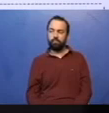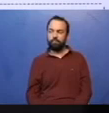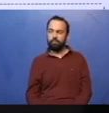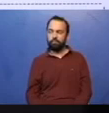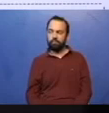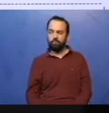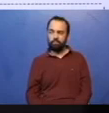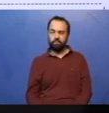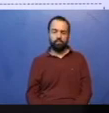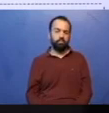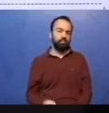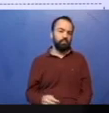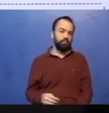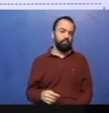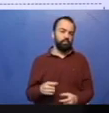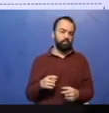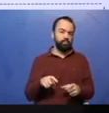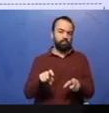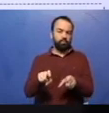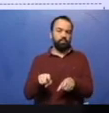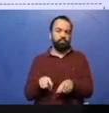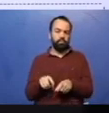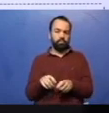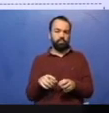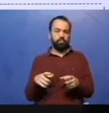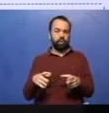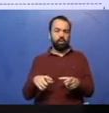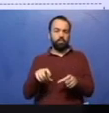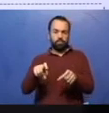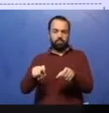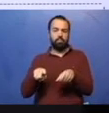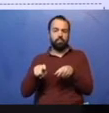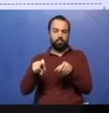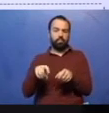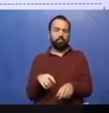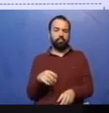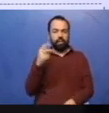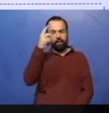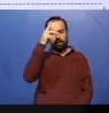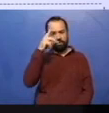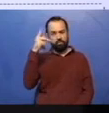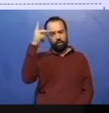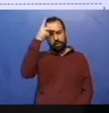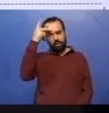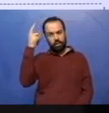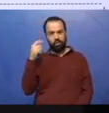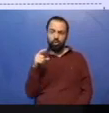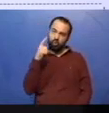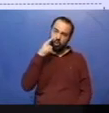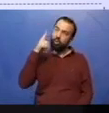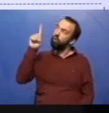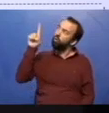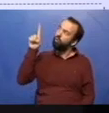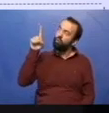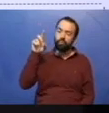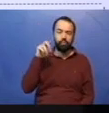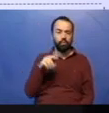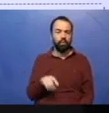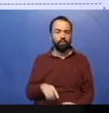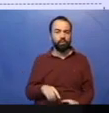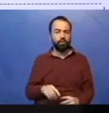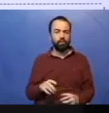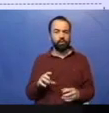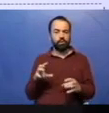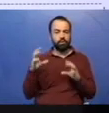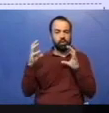nas regiões rurais, algumas pessoas tentam fazer a previsão do tempo pela observação. É muito comum as pessoas fazerem isso,